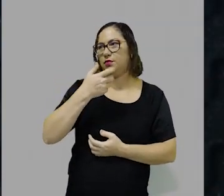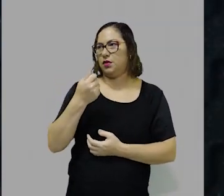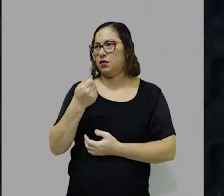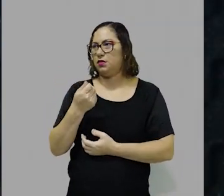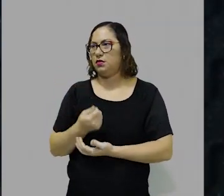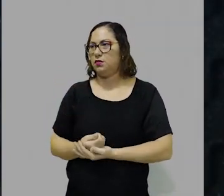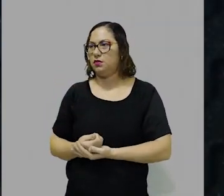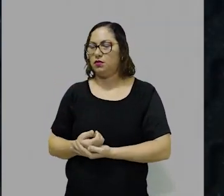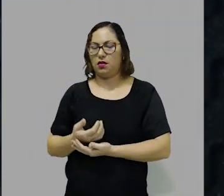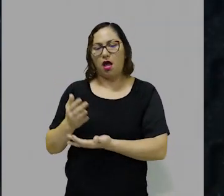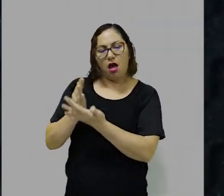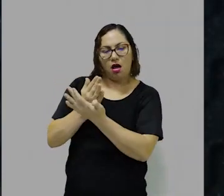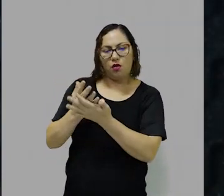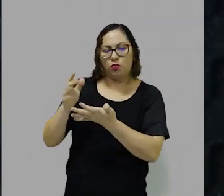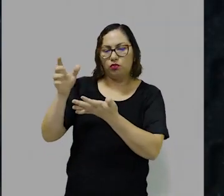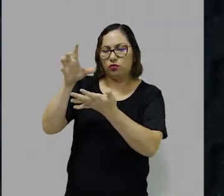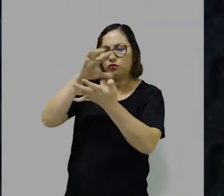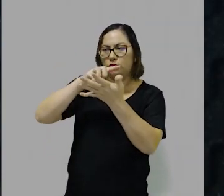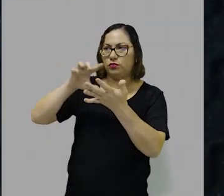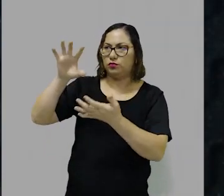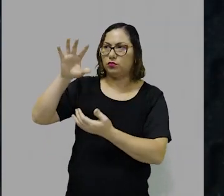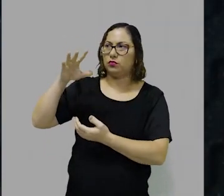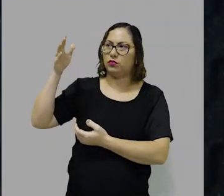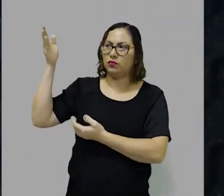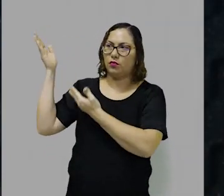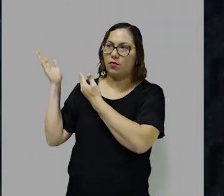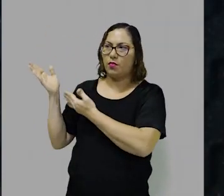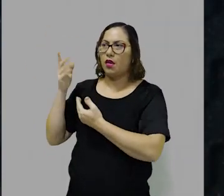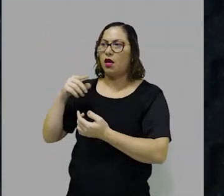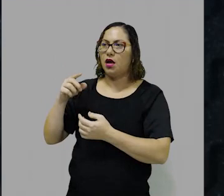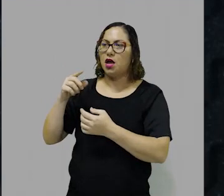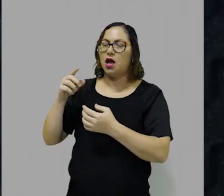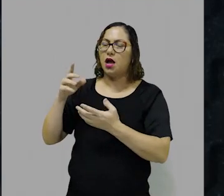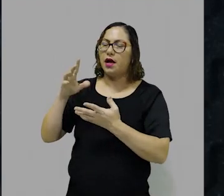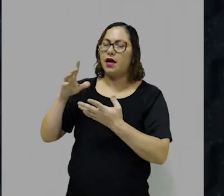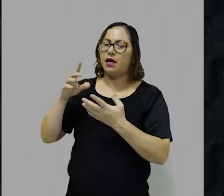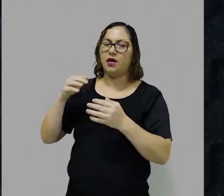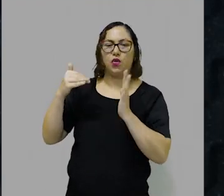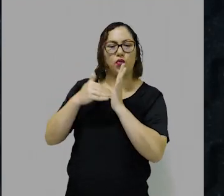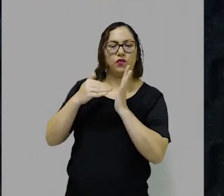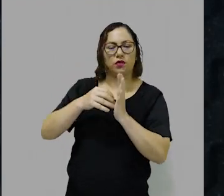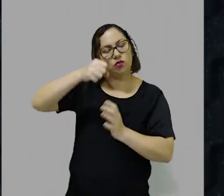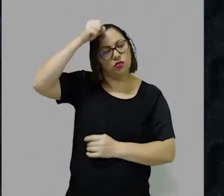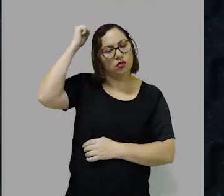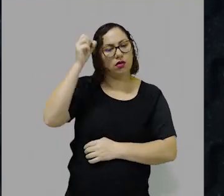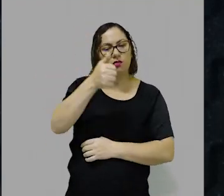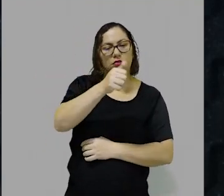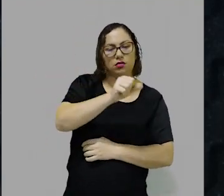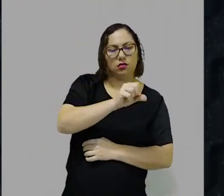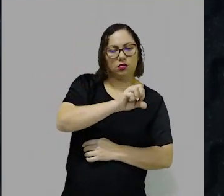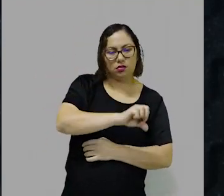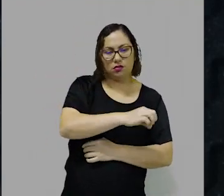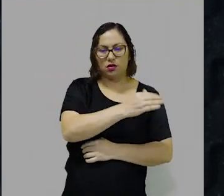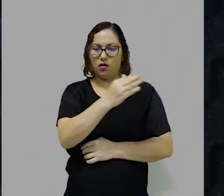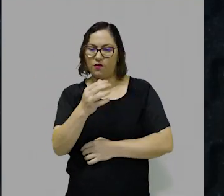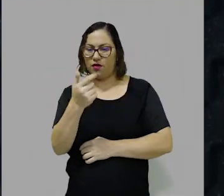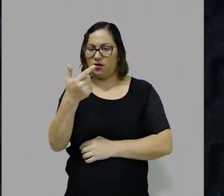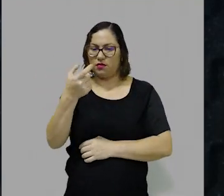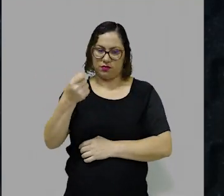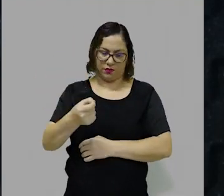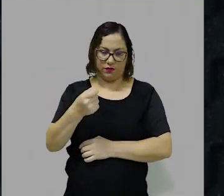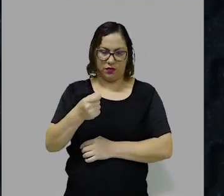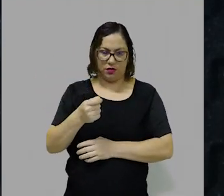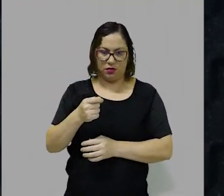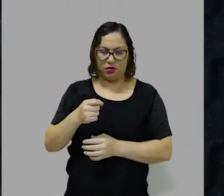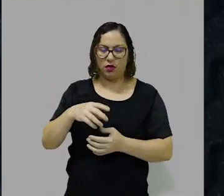para você ter uma noção, alguns desses objetos feitos no final do século XIX e início do século XX, quando são leiloados hoje em